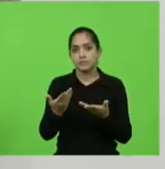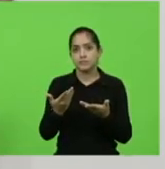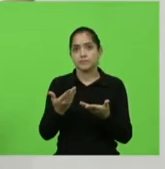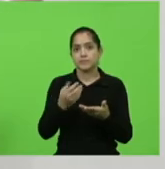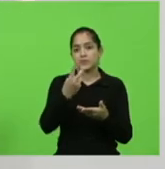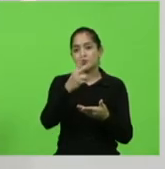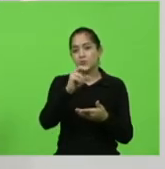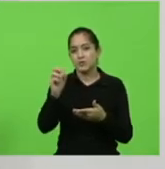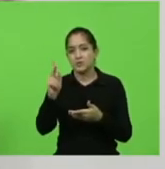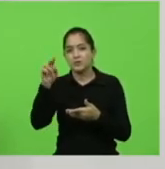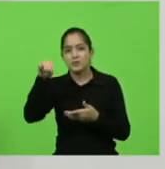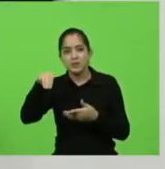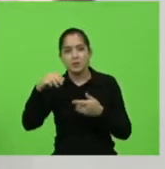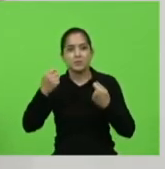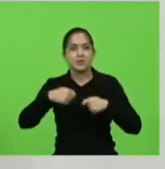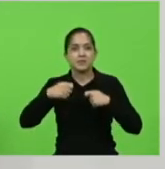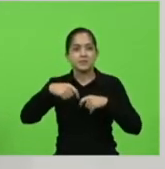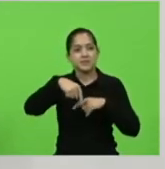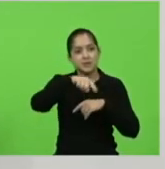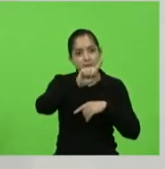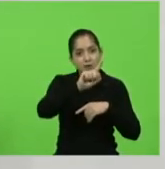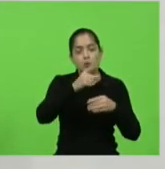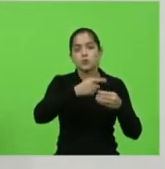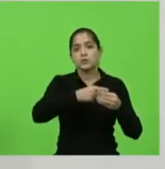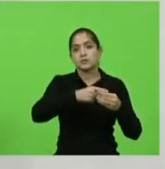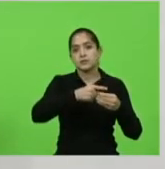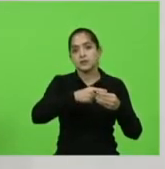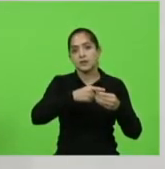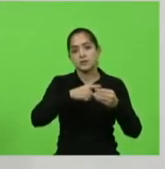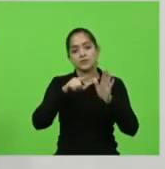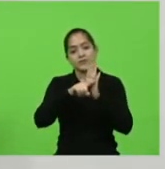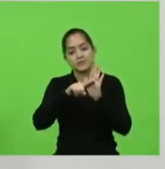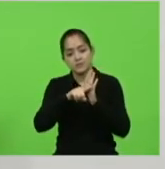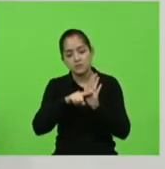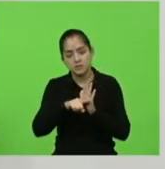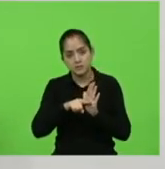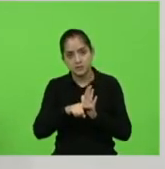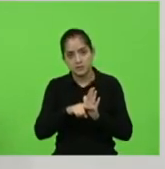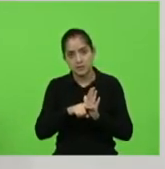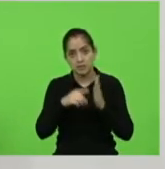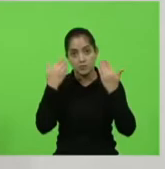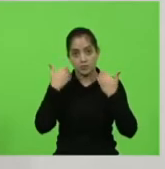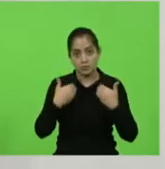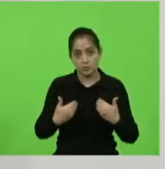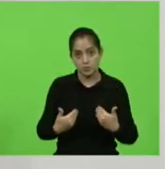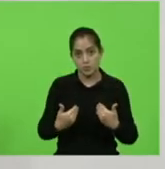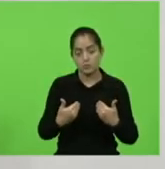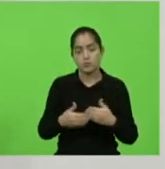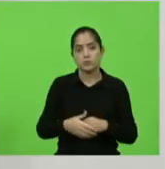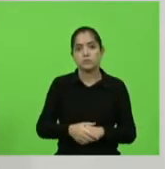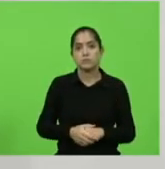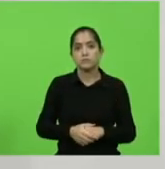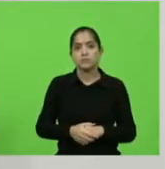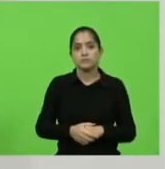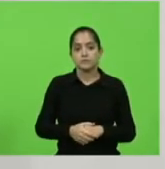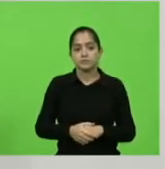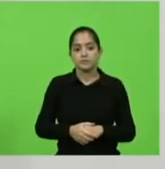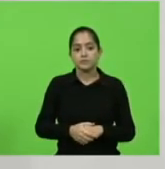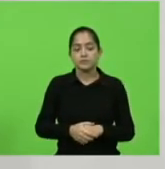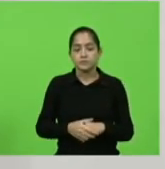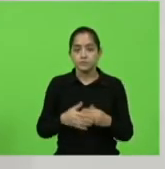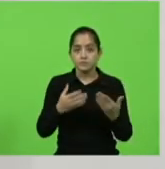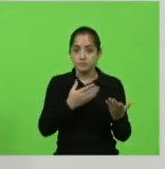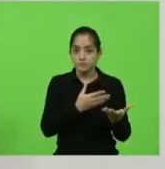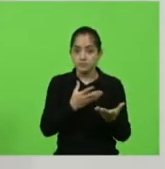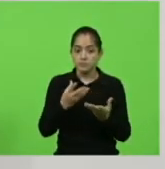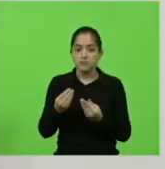200 quilômetros para que seja feito um exame de necrópsia em muitos